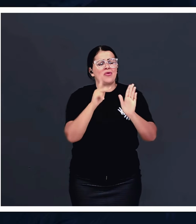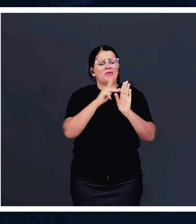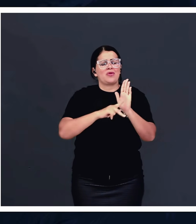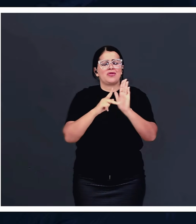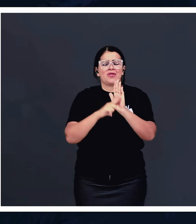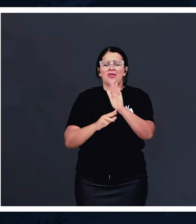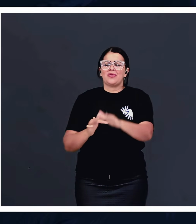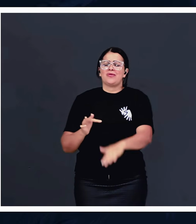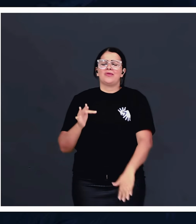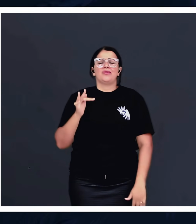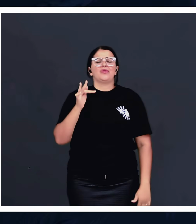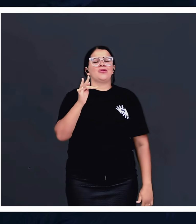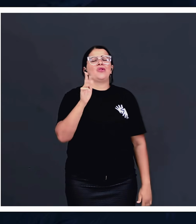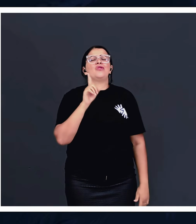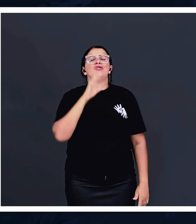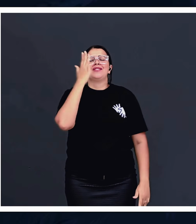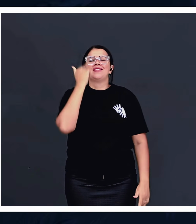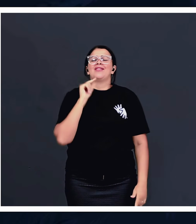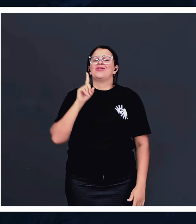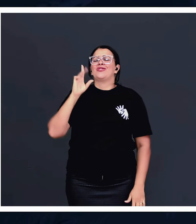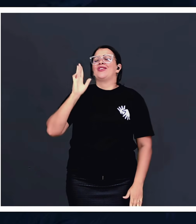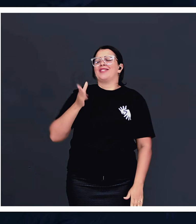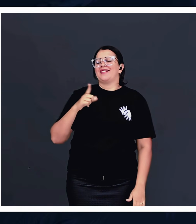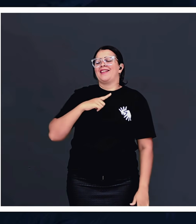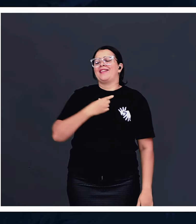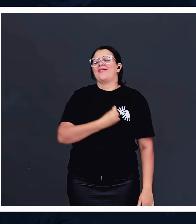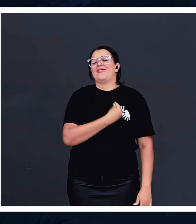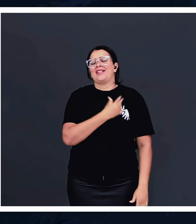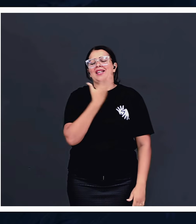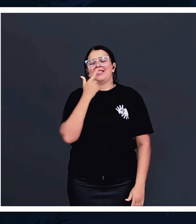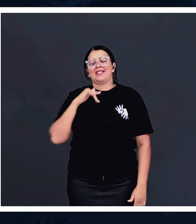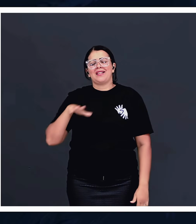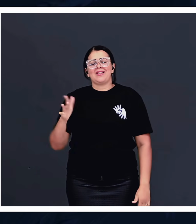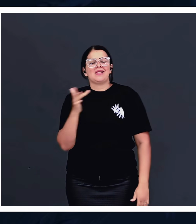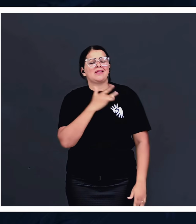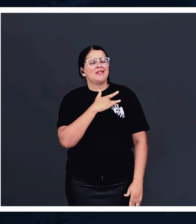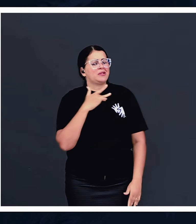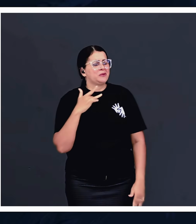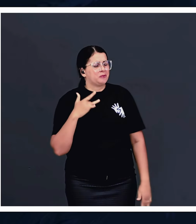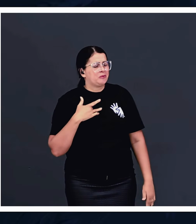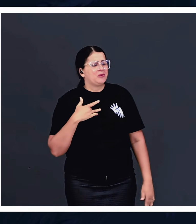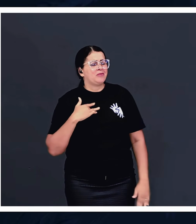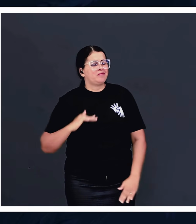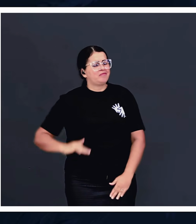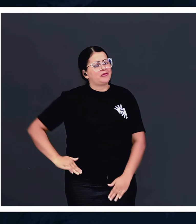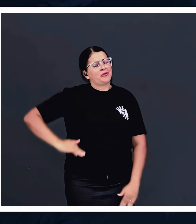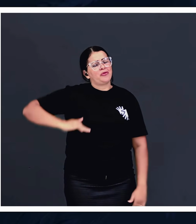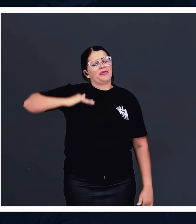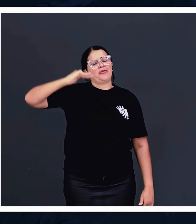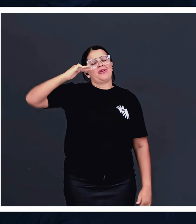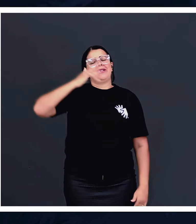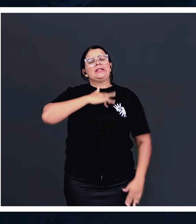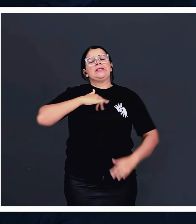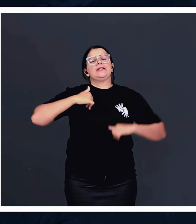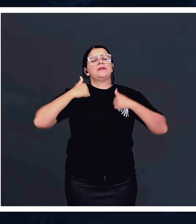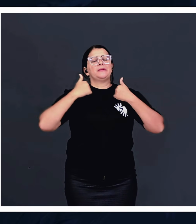meu Deus, que eu sei o Senhor já tem para a vida dela. Dá saúde, um crescimento